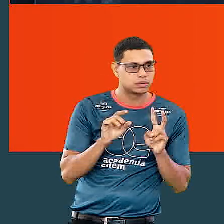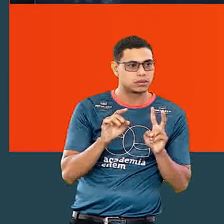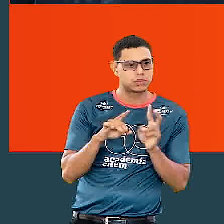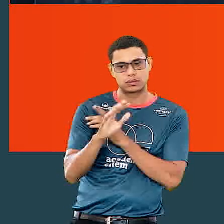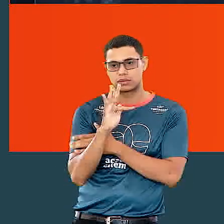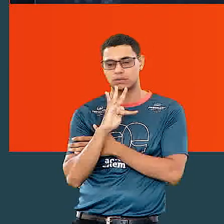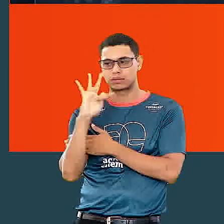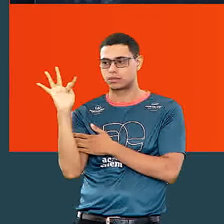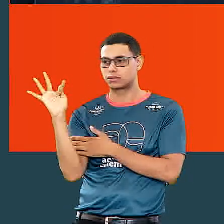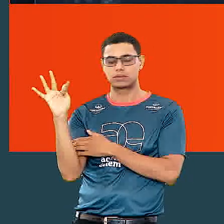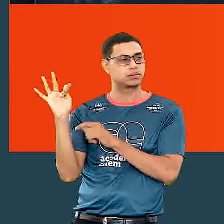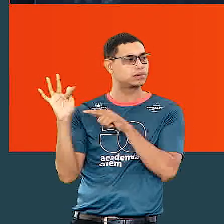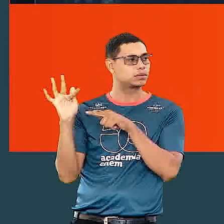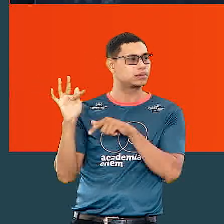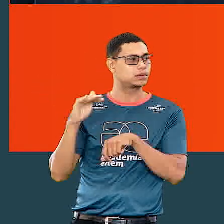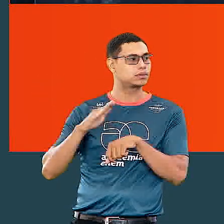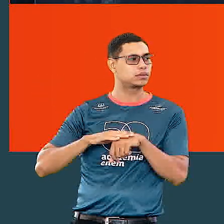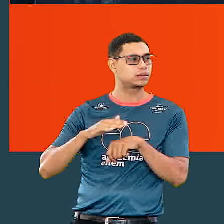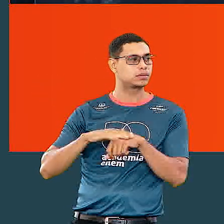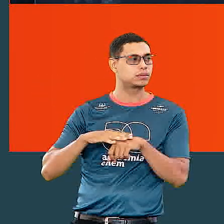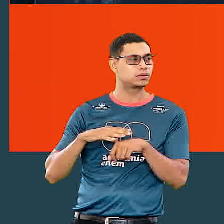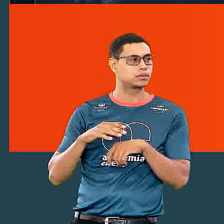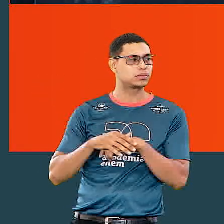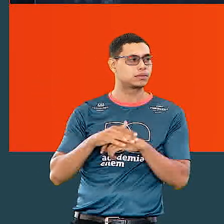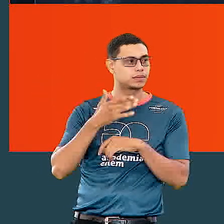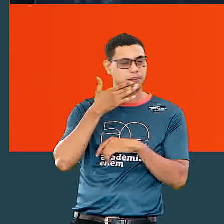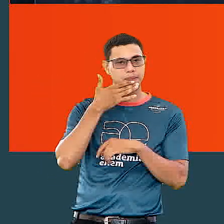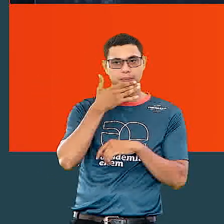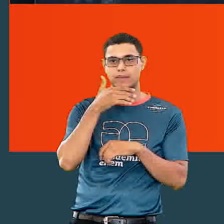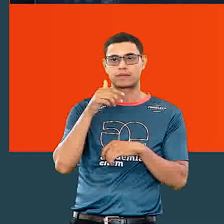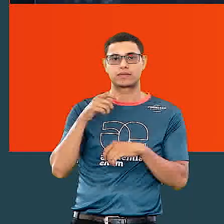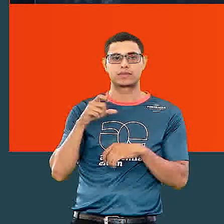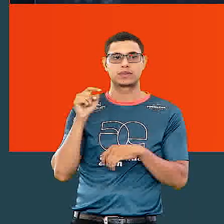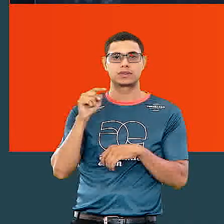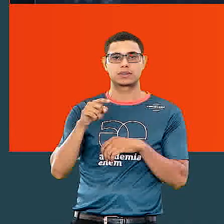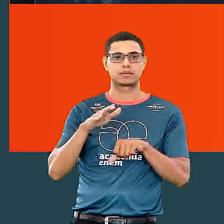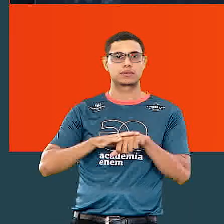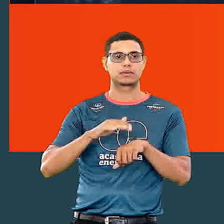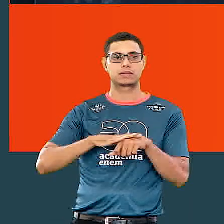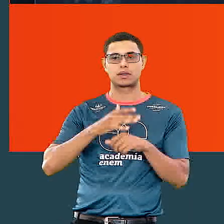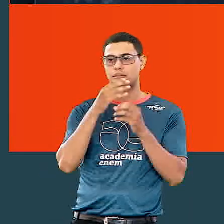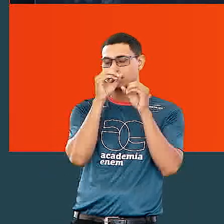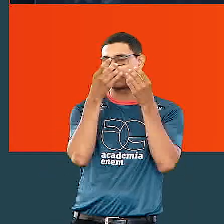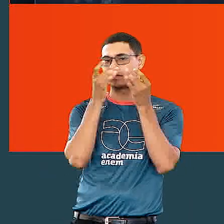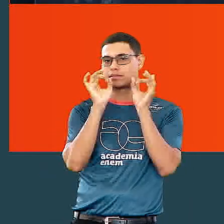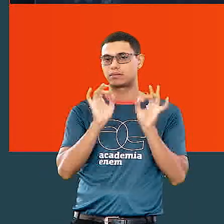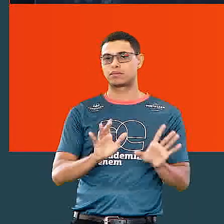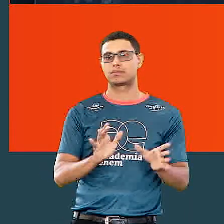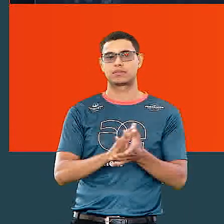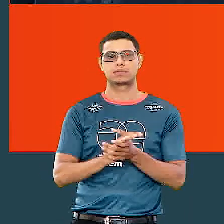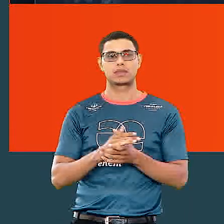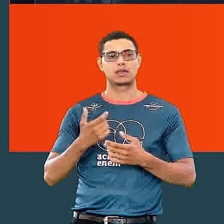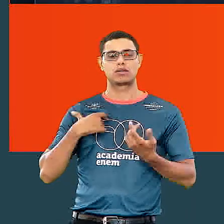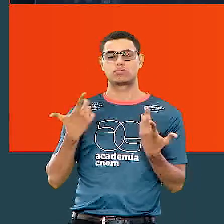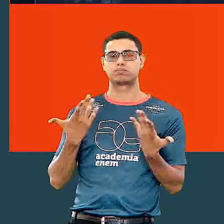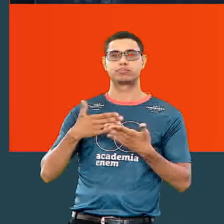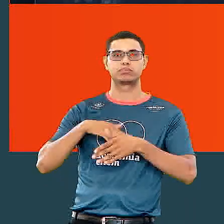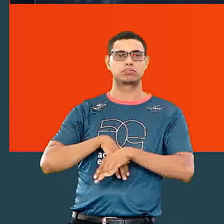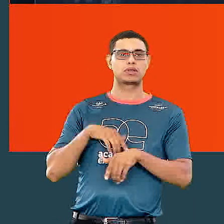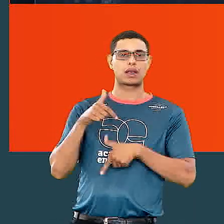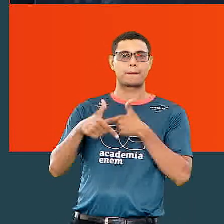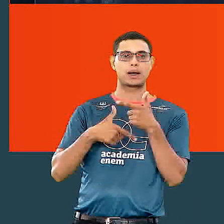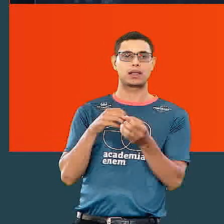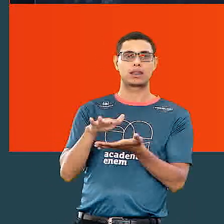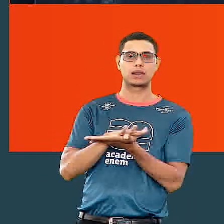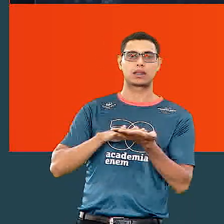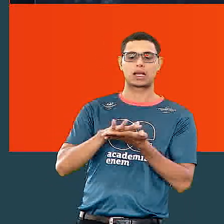francês, eu não vou mais trabalhar para você, você que vai se lascar, meu irmão. Parei de trabalhar, cruzei meus braços